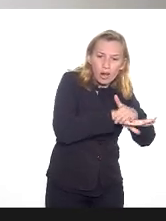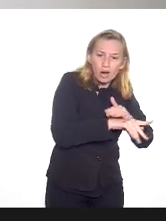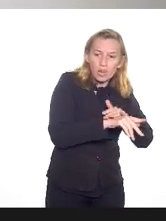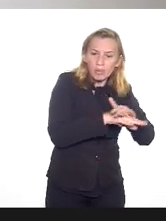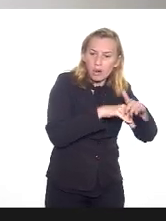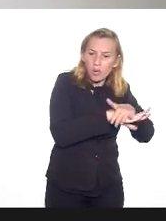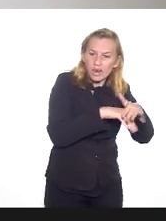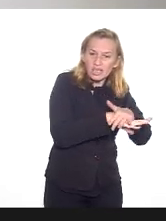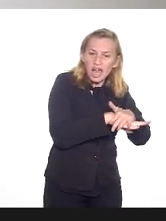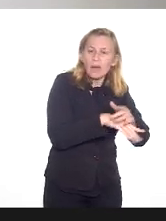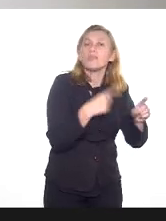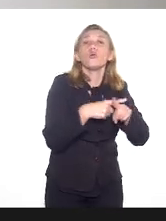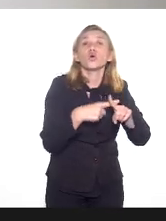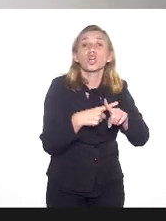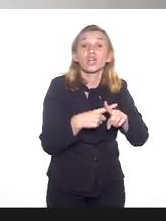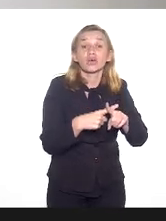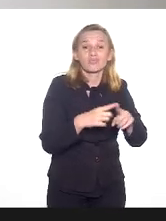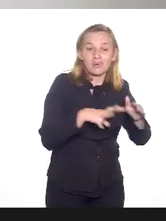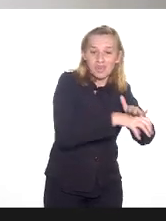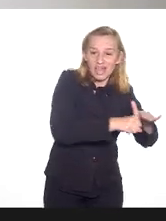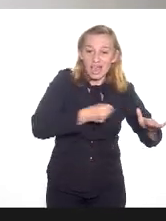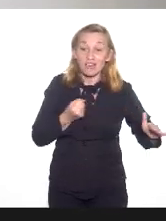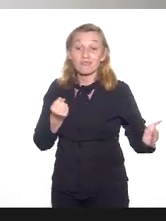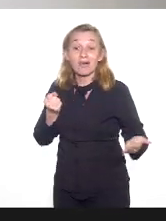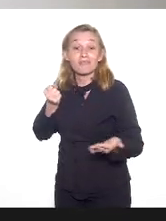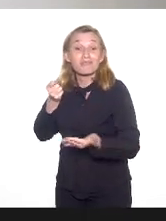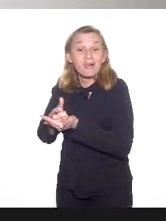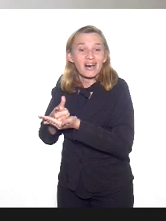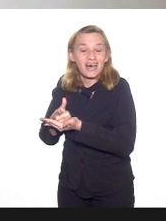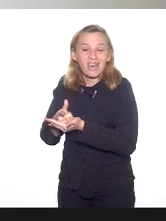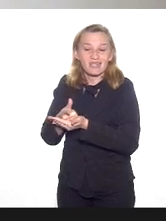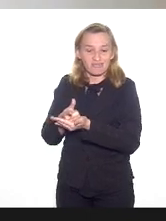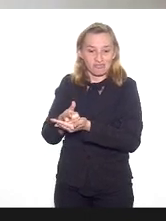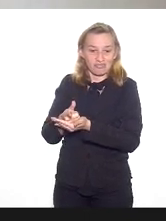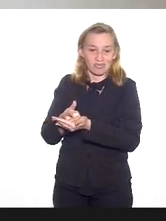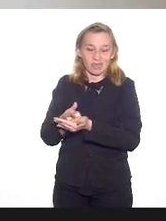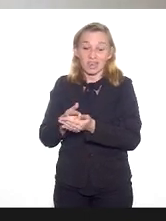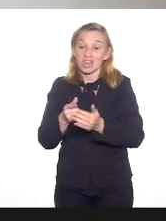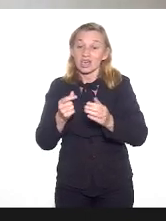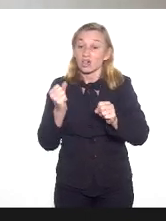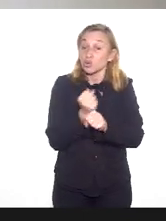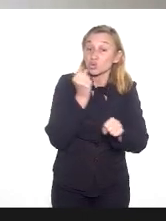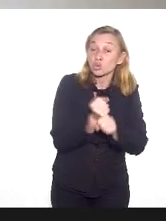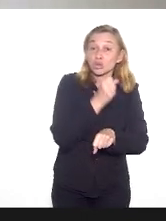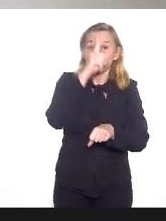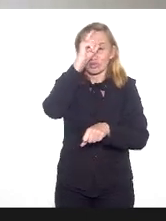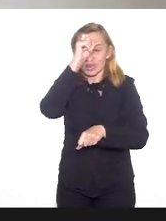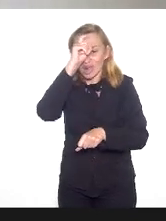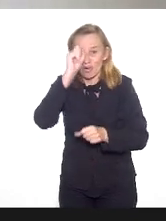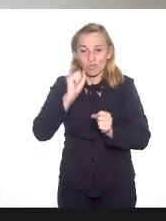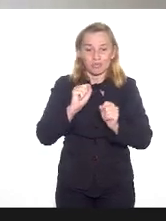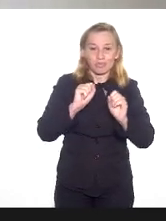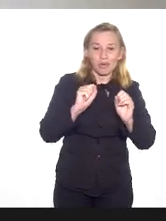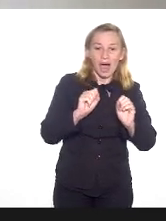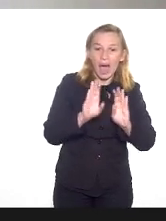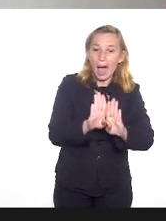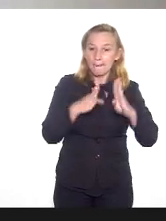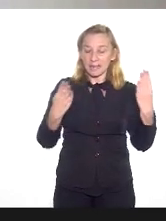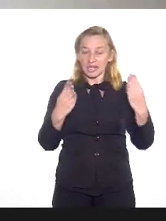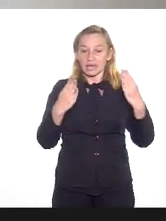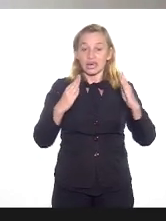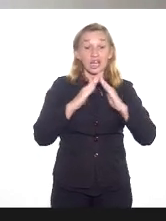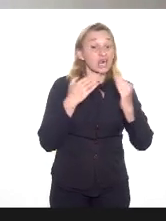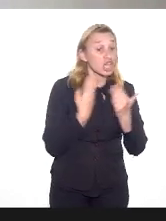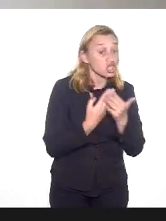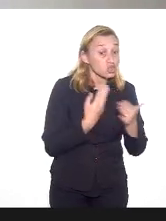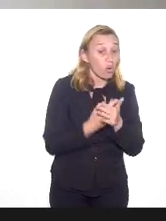quê? Porque foram gastos para abrir escola, para construir hospital. É, essa mudança